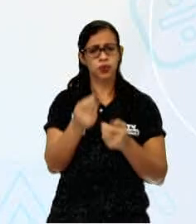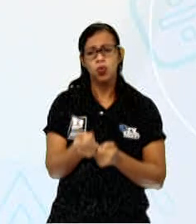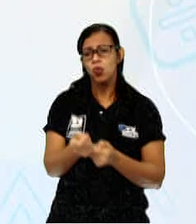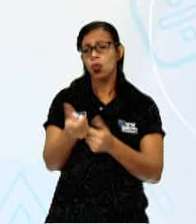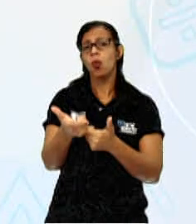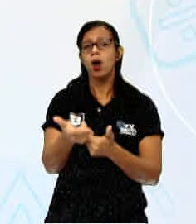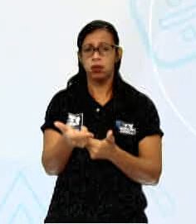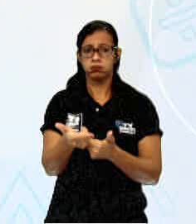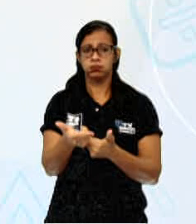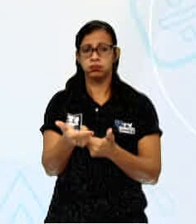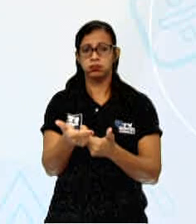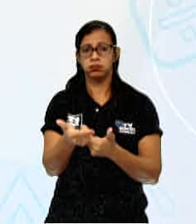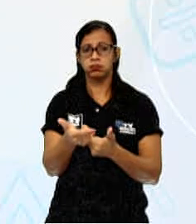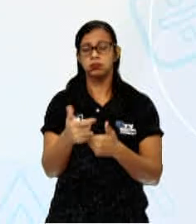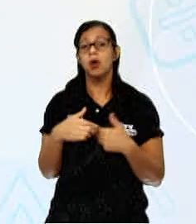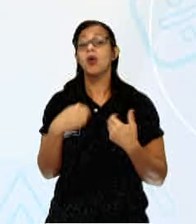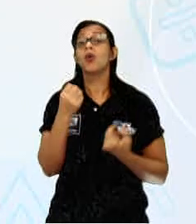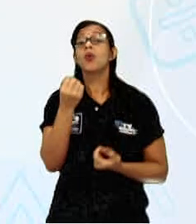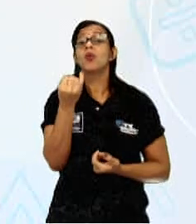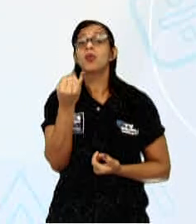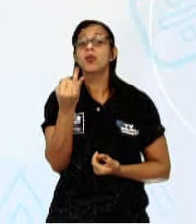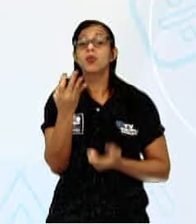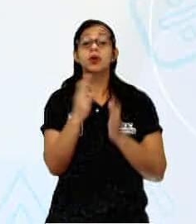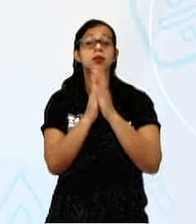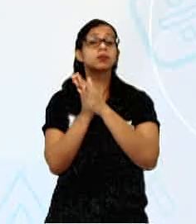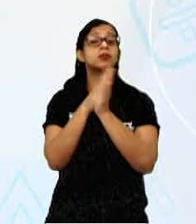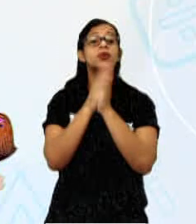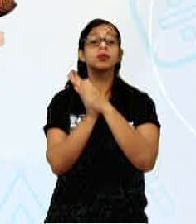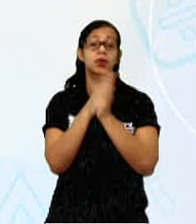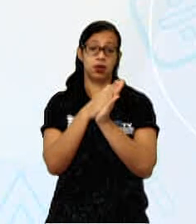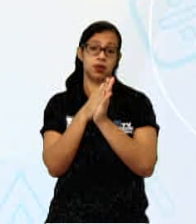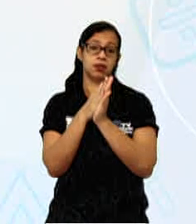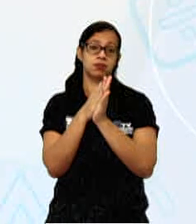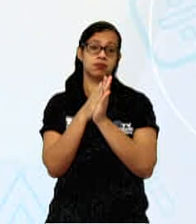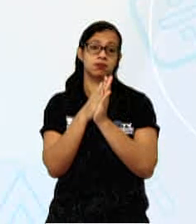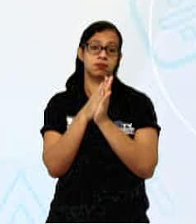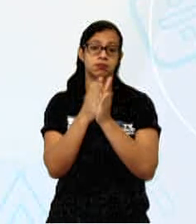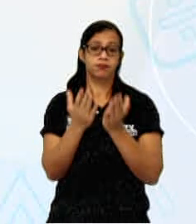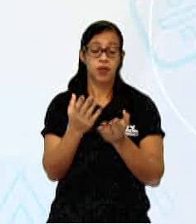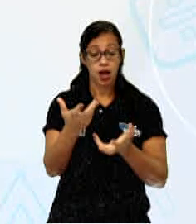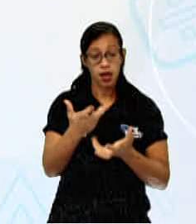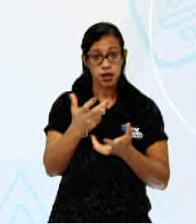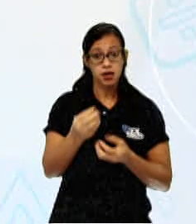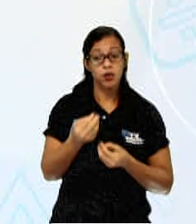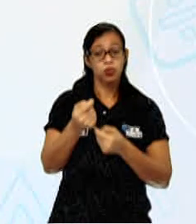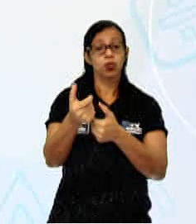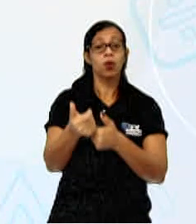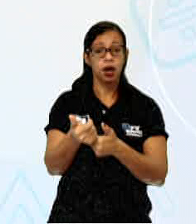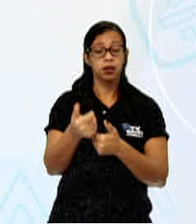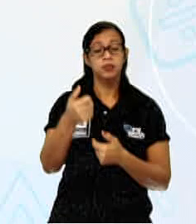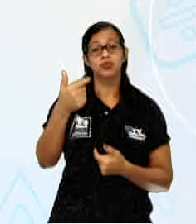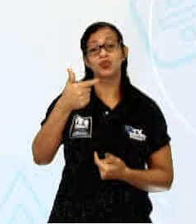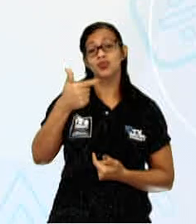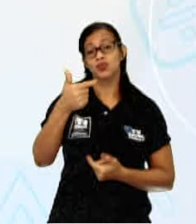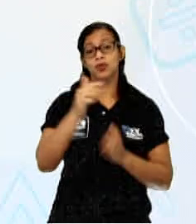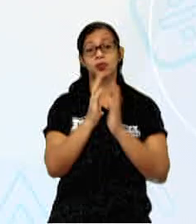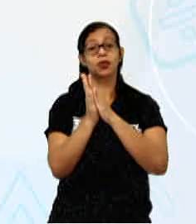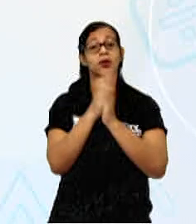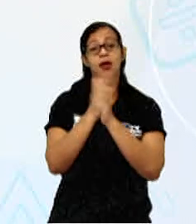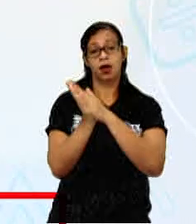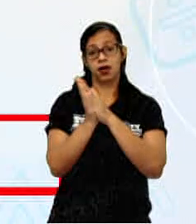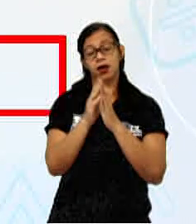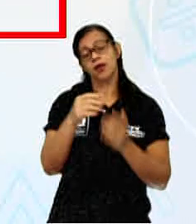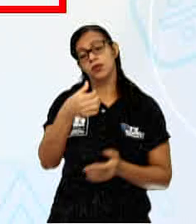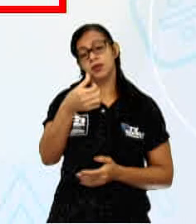ficou Olha ela tinha 6 bonecas e decidiu doar duas bonecas 6 - 2